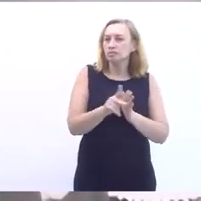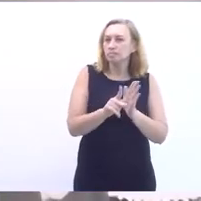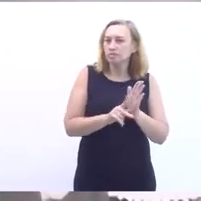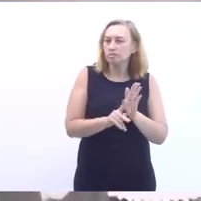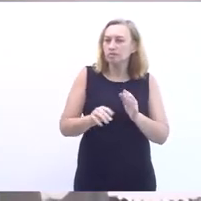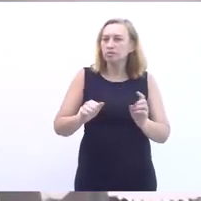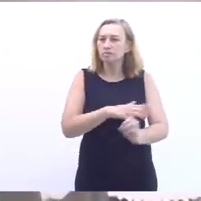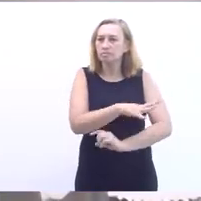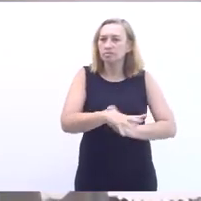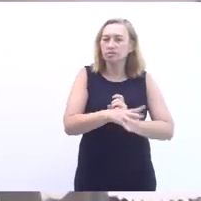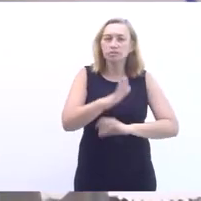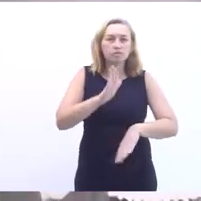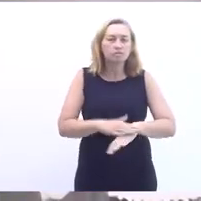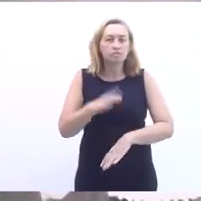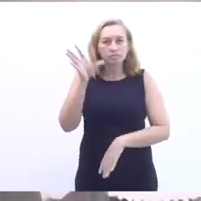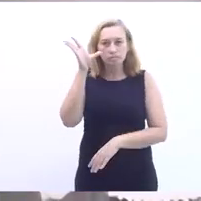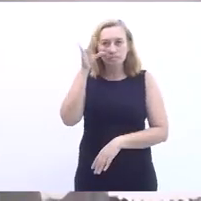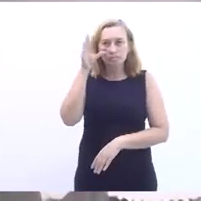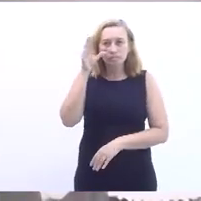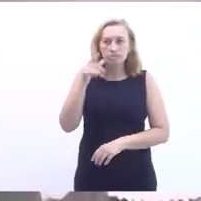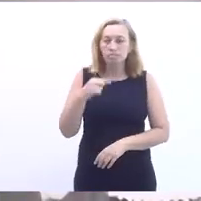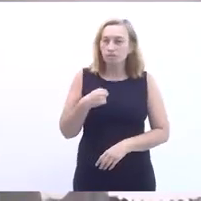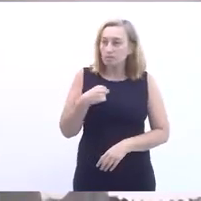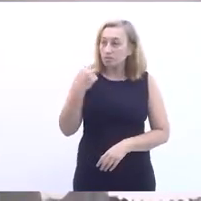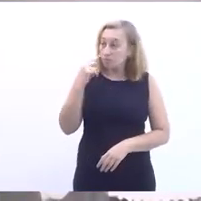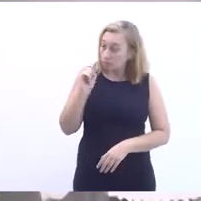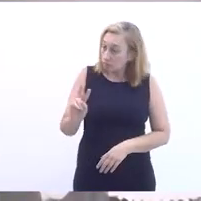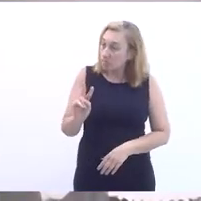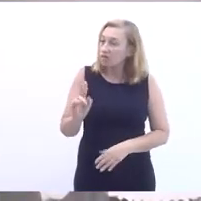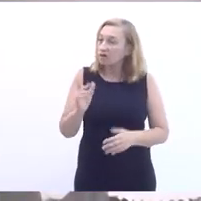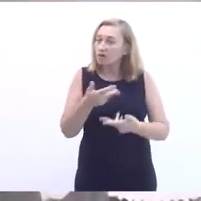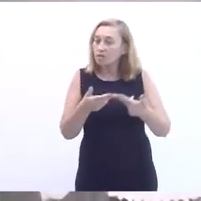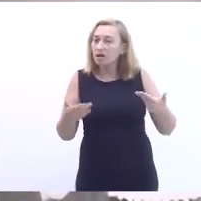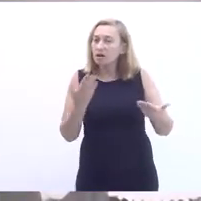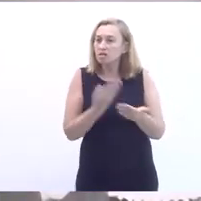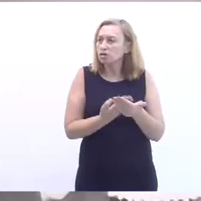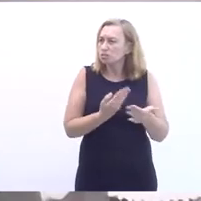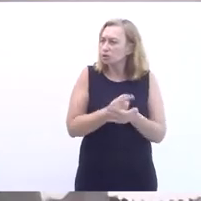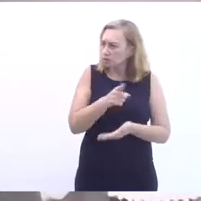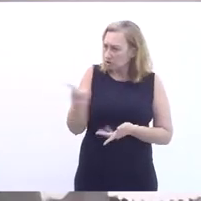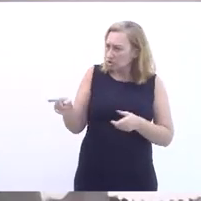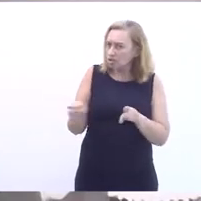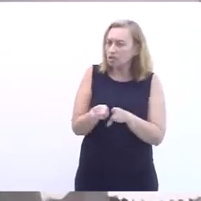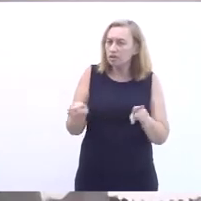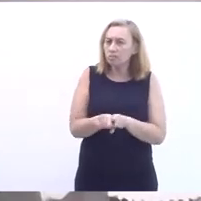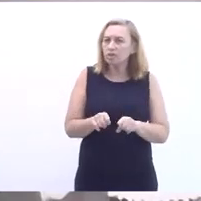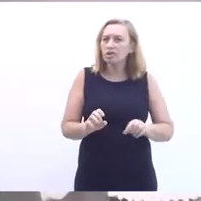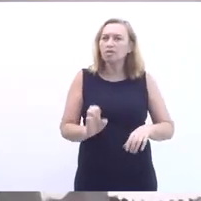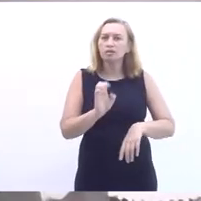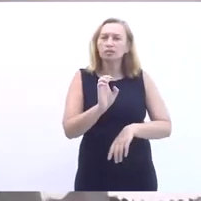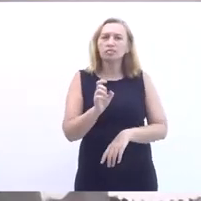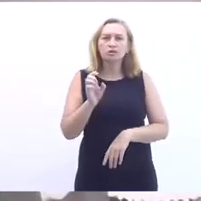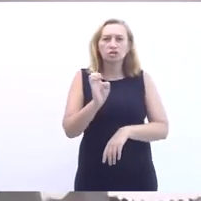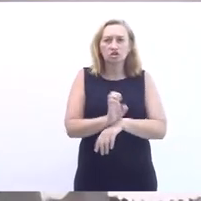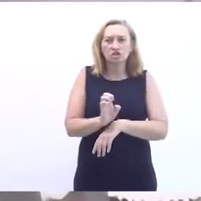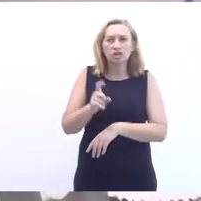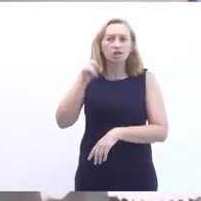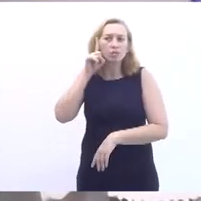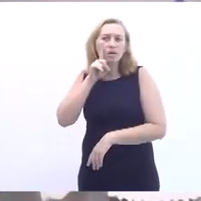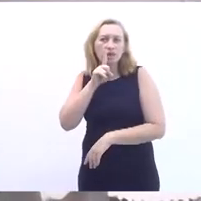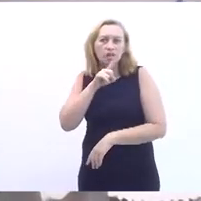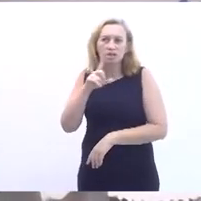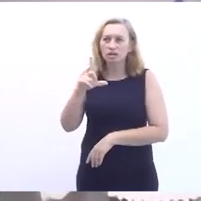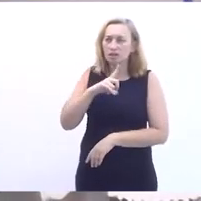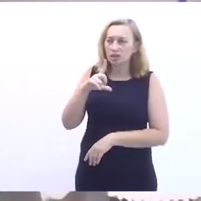sociais e o mais interessante eu vi vários estudos eles devem ter visto também que nos Estados americanos que houve